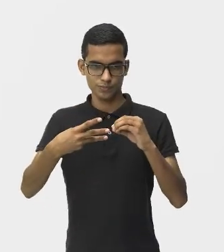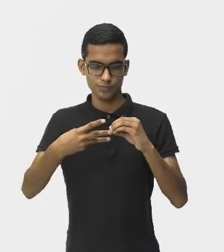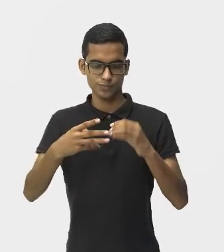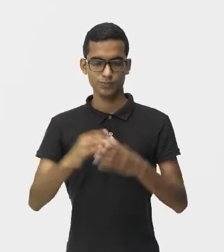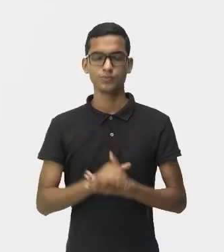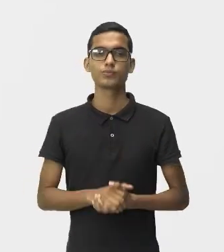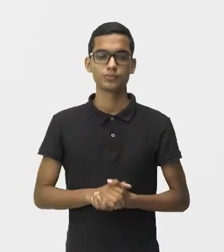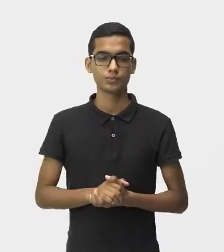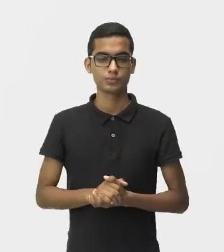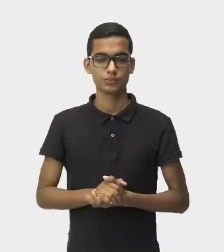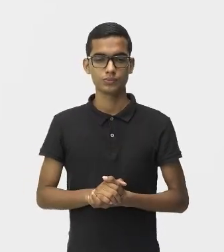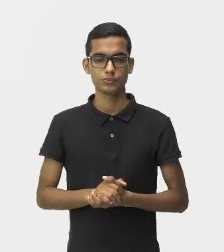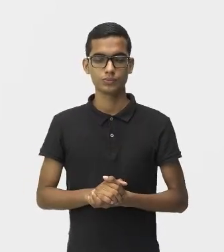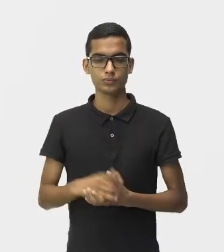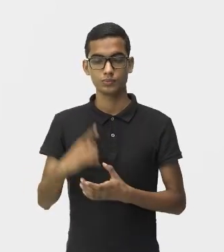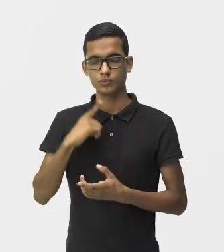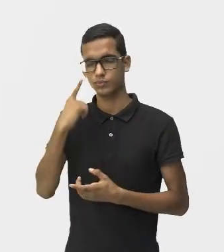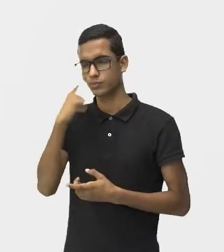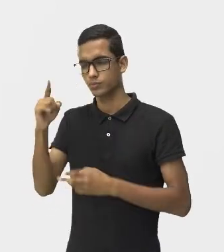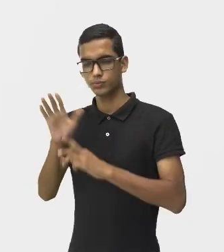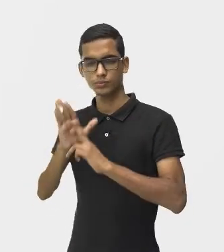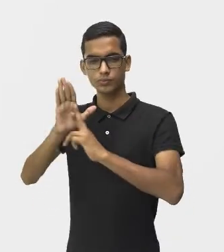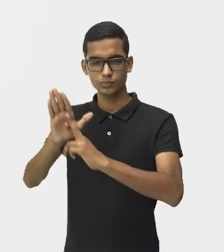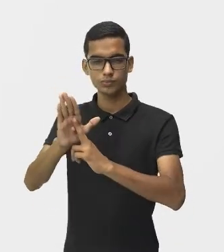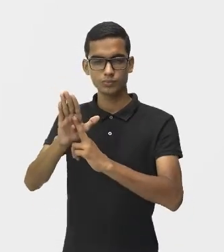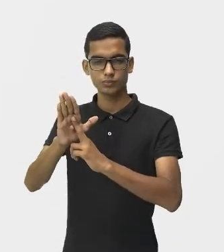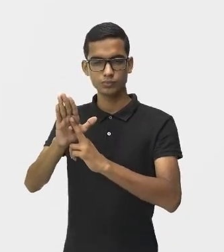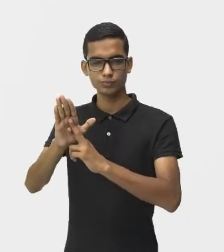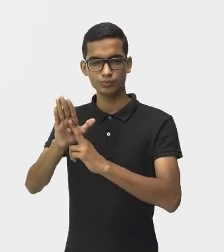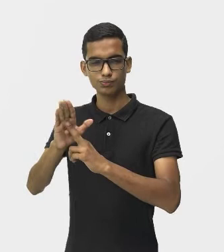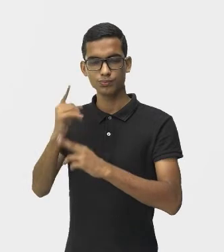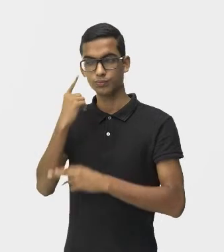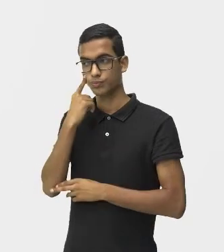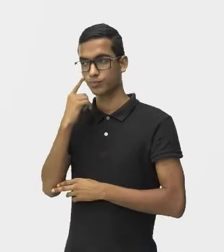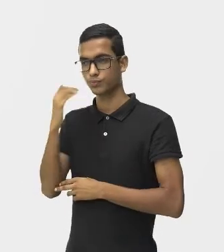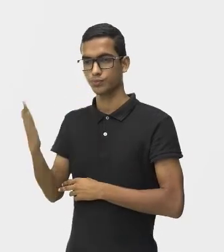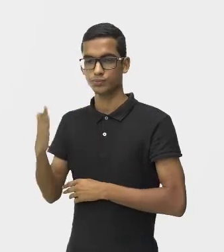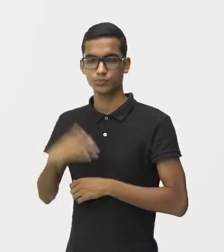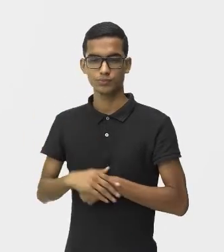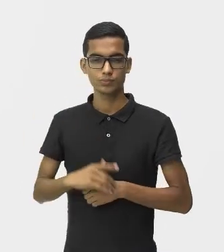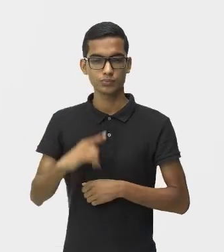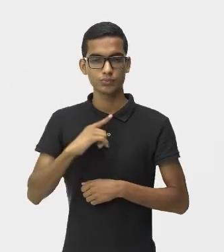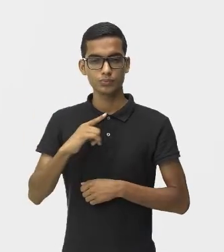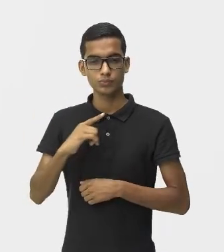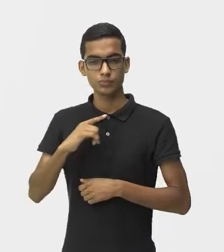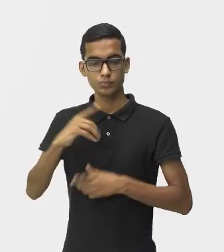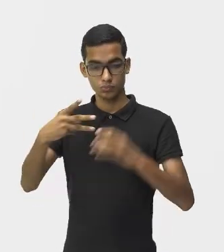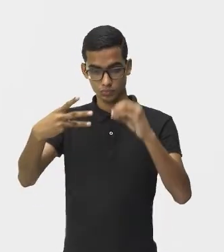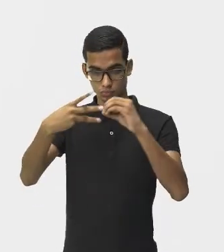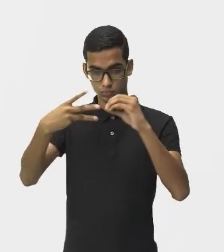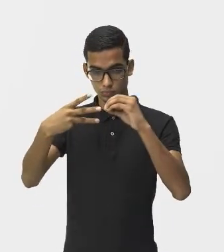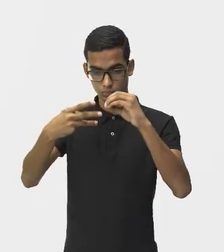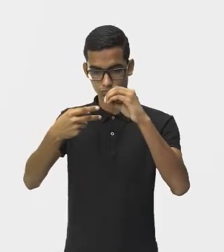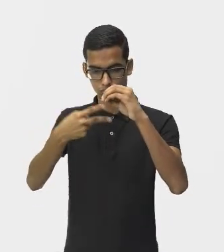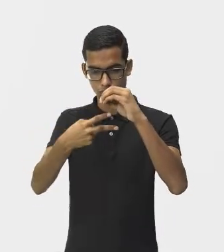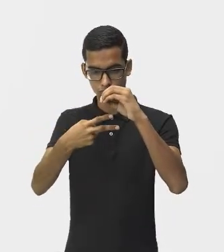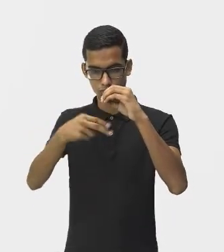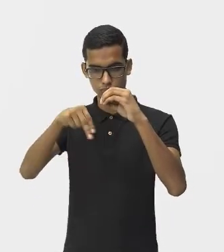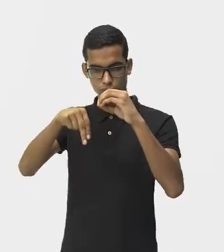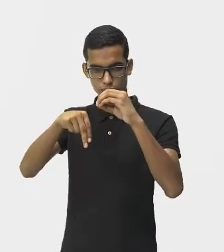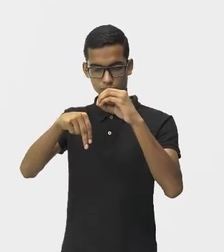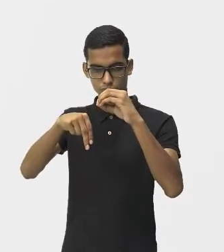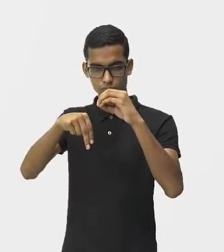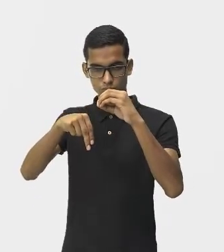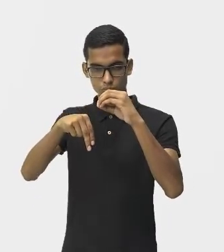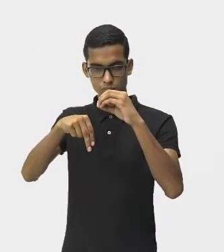essa representação da poliploidia. A gente tem uma célula 2N. A gente sabe que a célula 2N